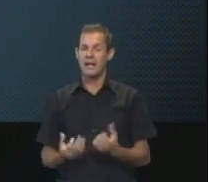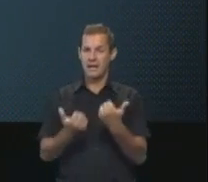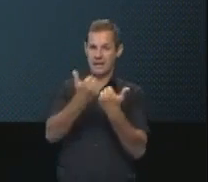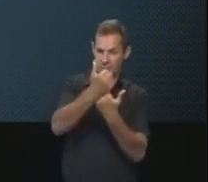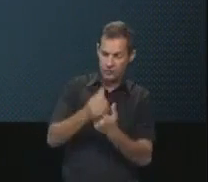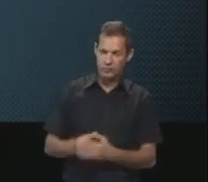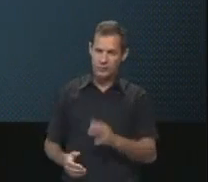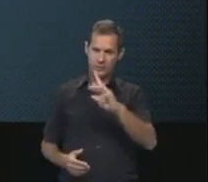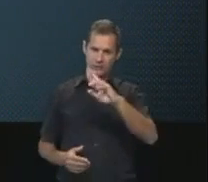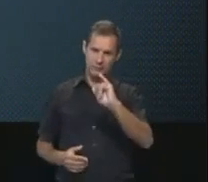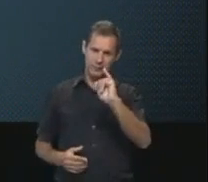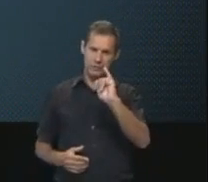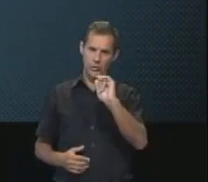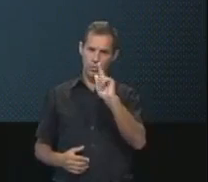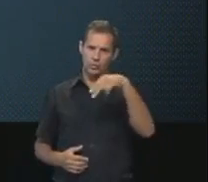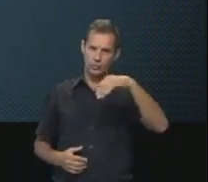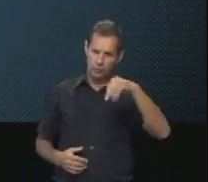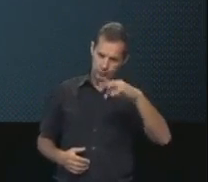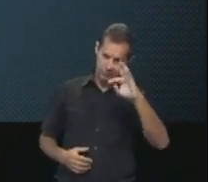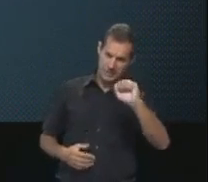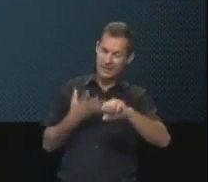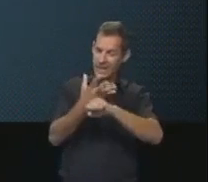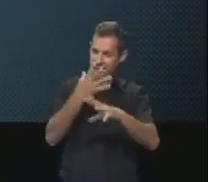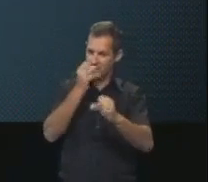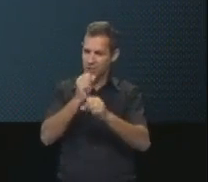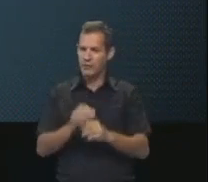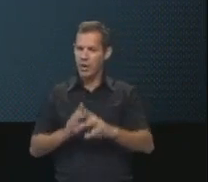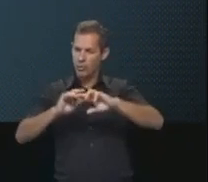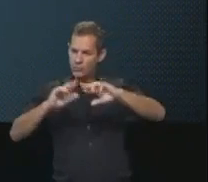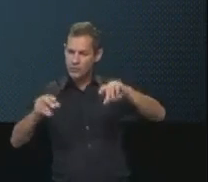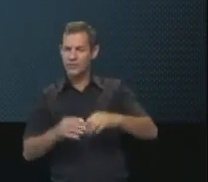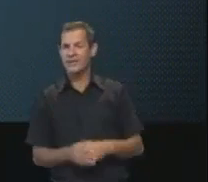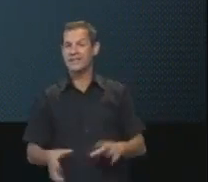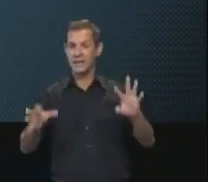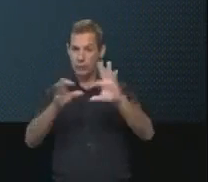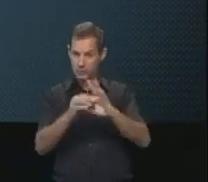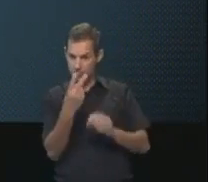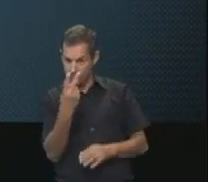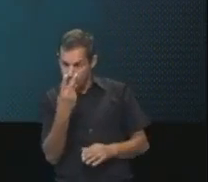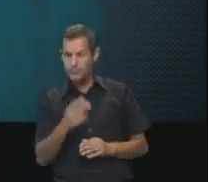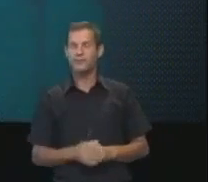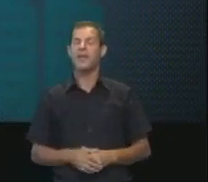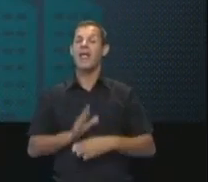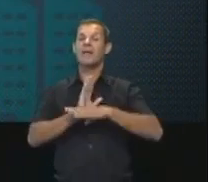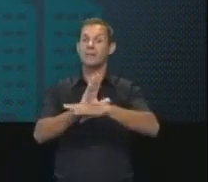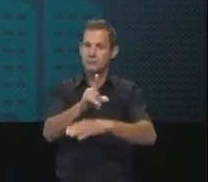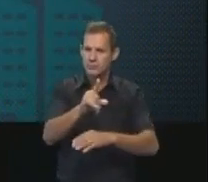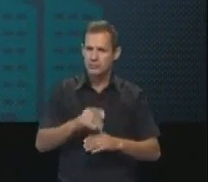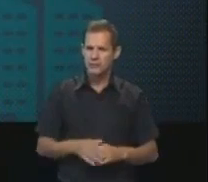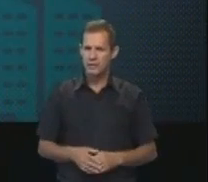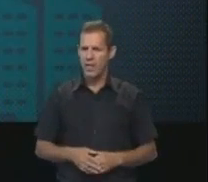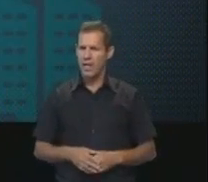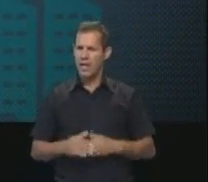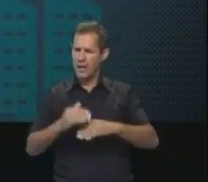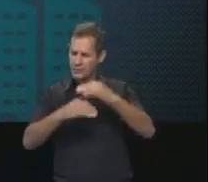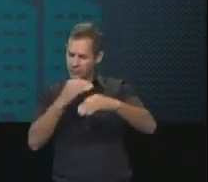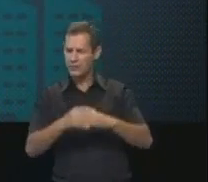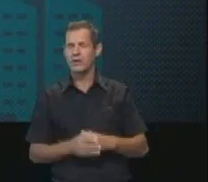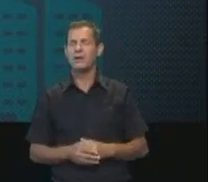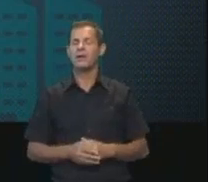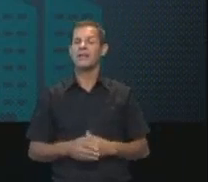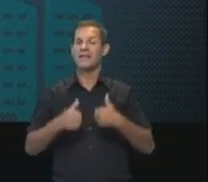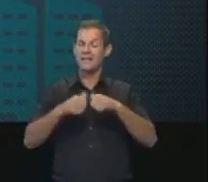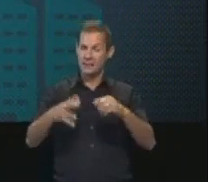substituição trigonométrica. A disciplina de Cálculo Diferencial e Integral 2 vai ajudar você a colocar em